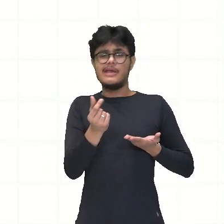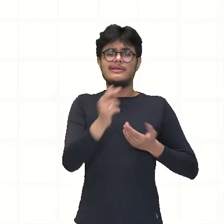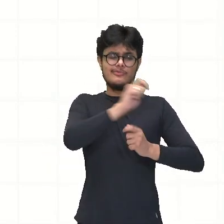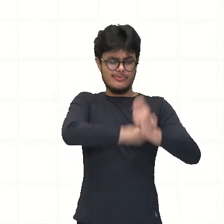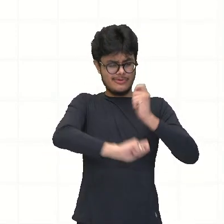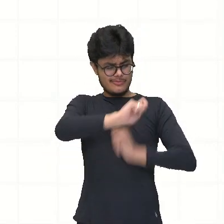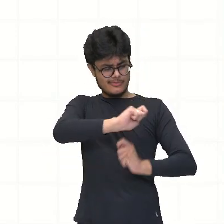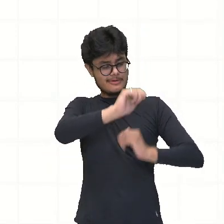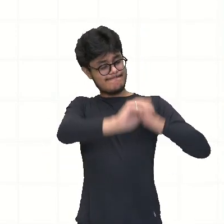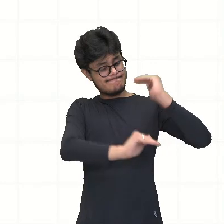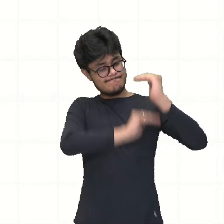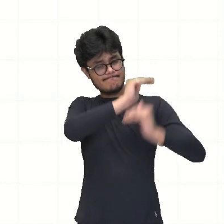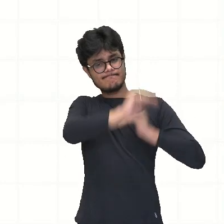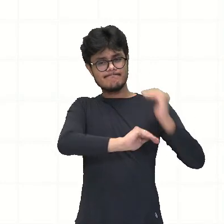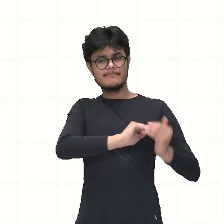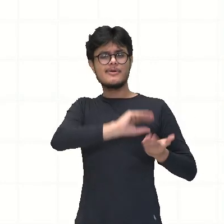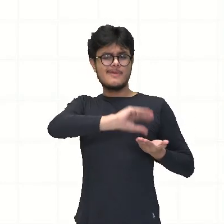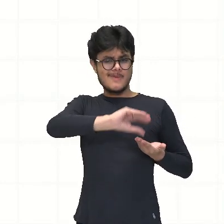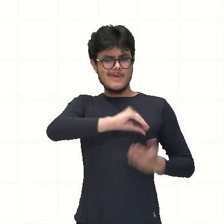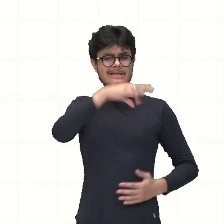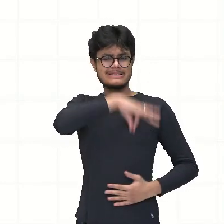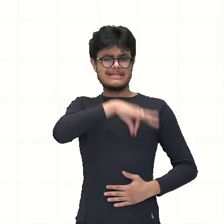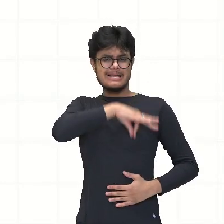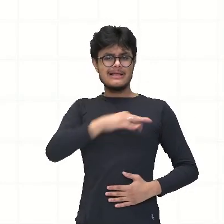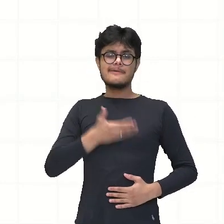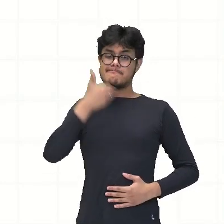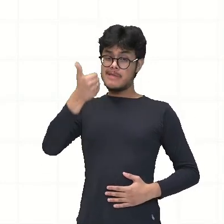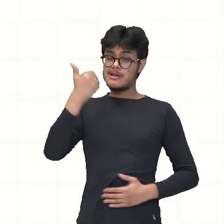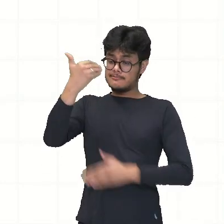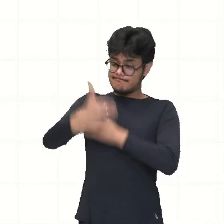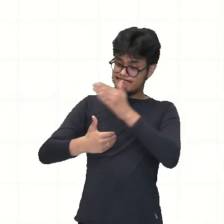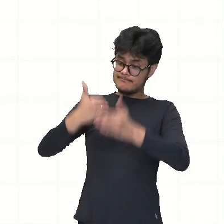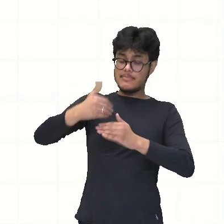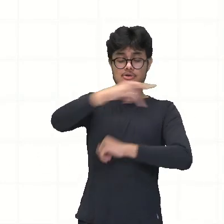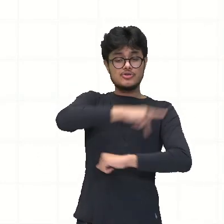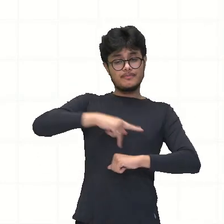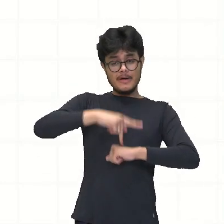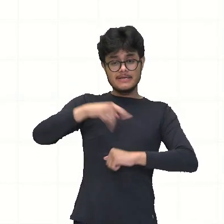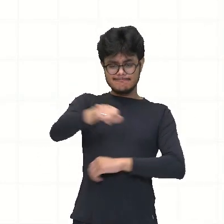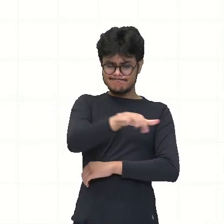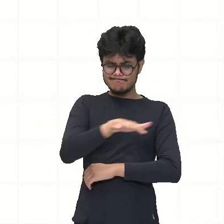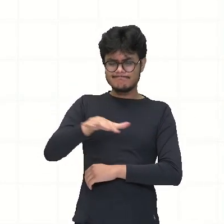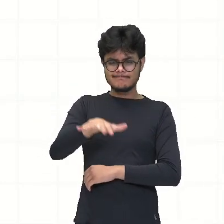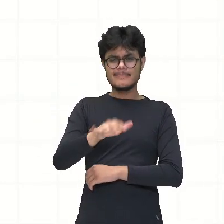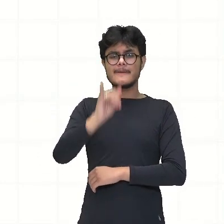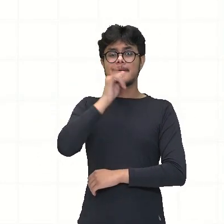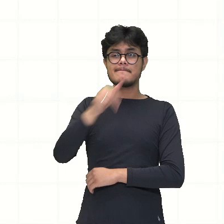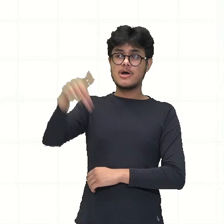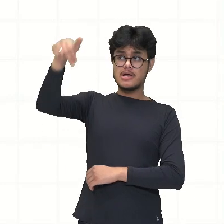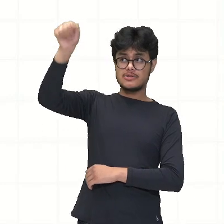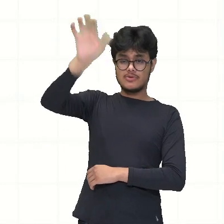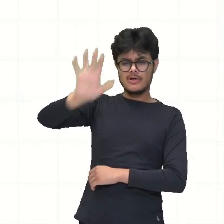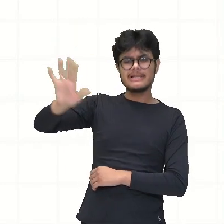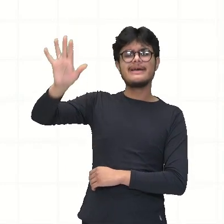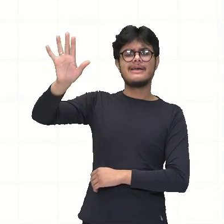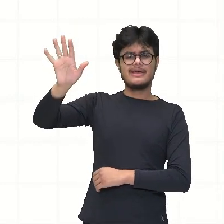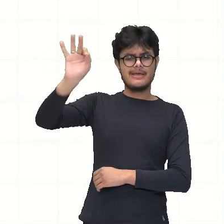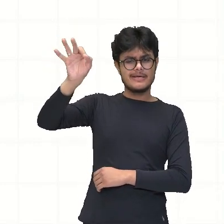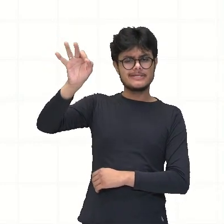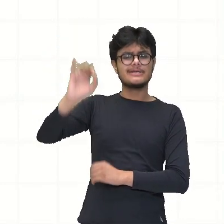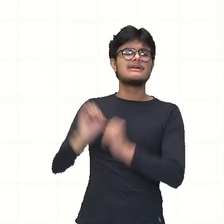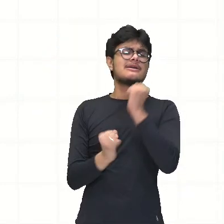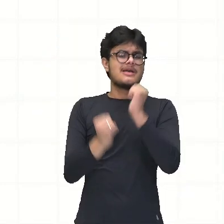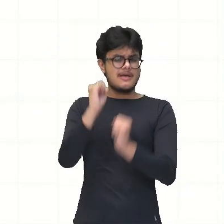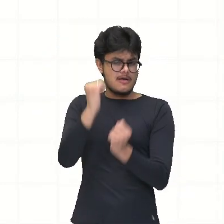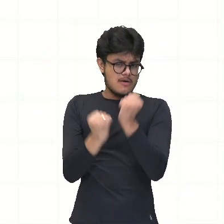também, porque a gente tem o desenvolvimento da região, né? No caso ali do Nordeste, da